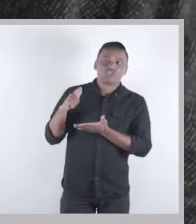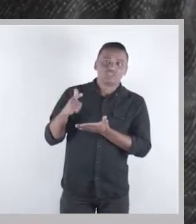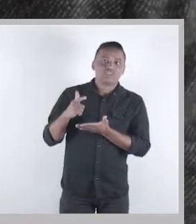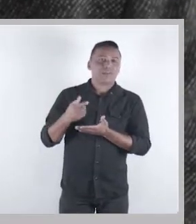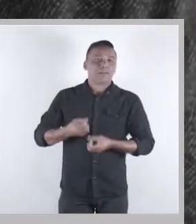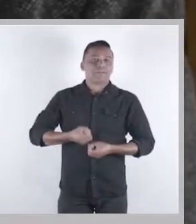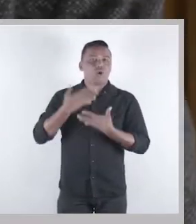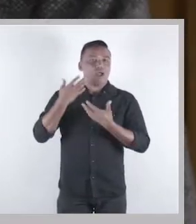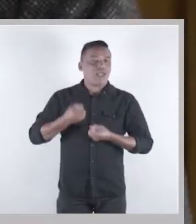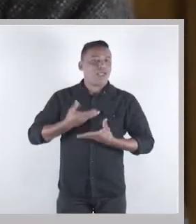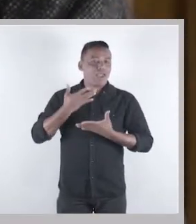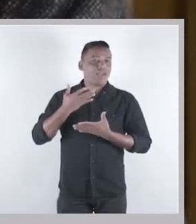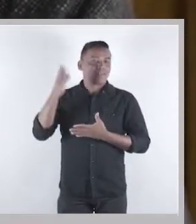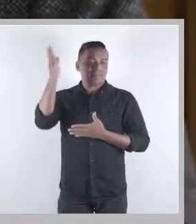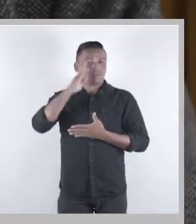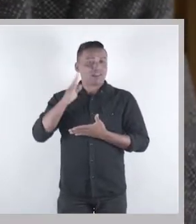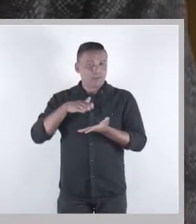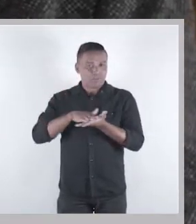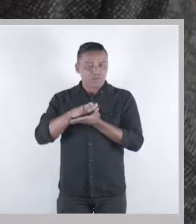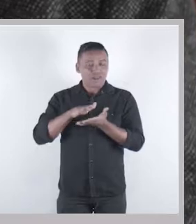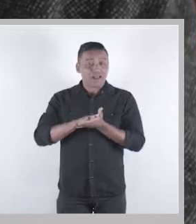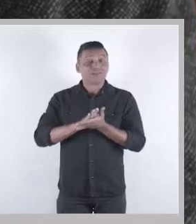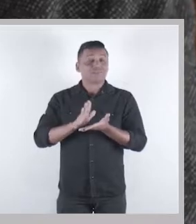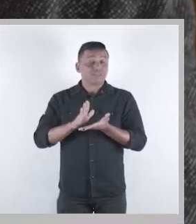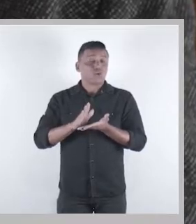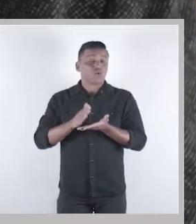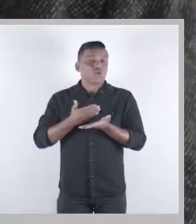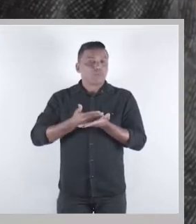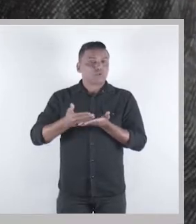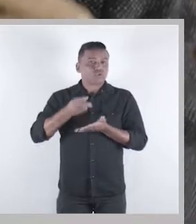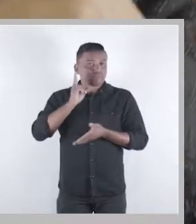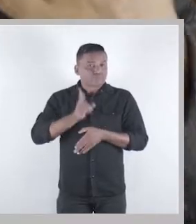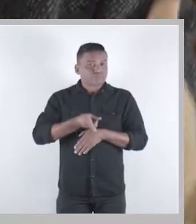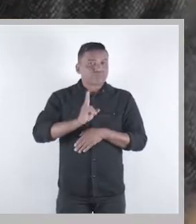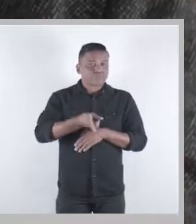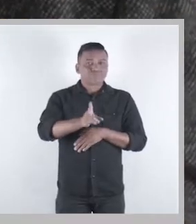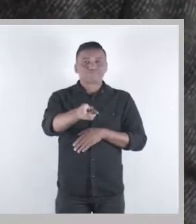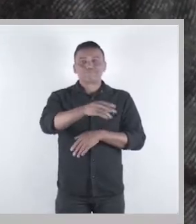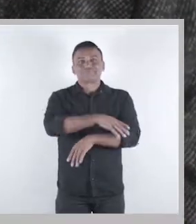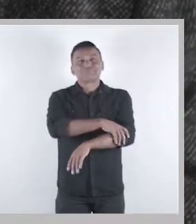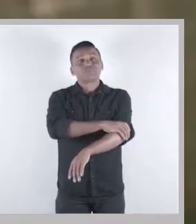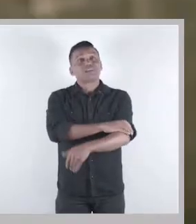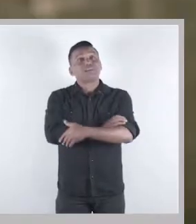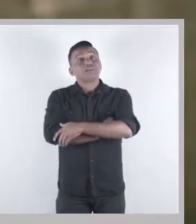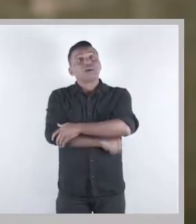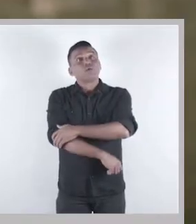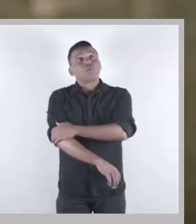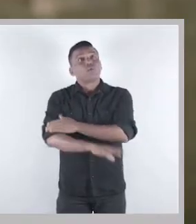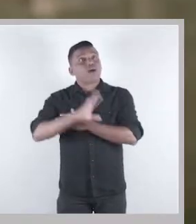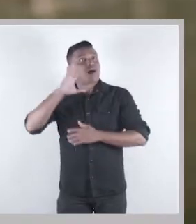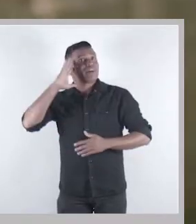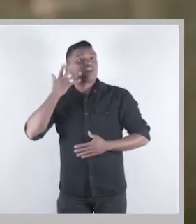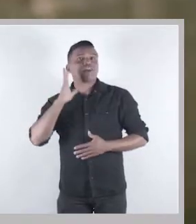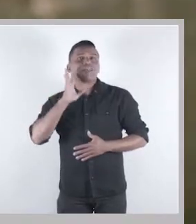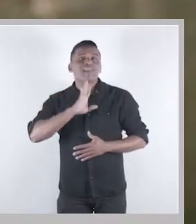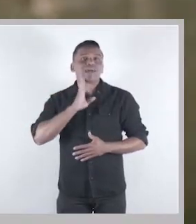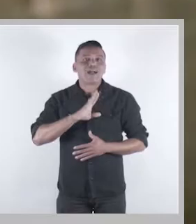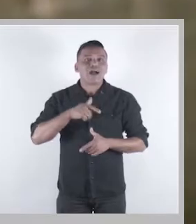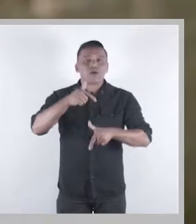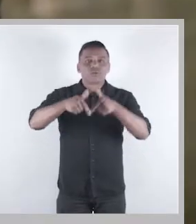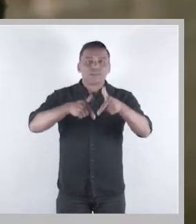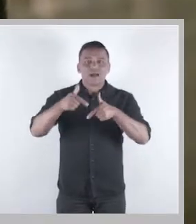a publicar de forma sistemática o que eu achei legal desse trabalho que foi algo espontâneo né não foi algo pensado assim e você se tornou